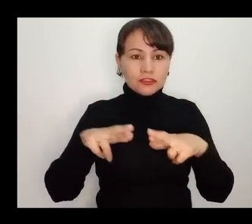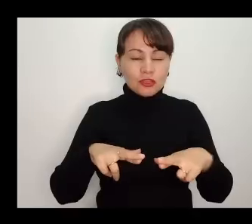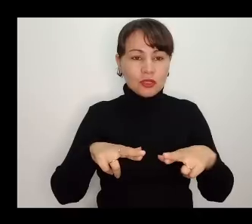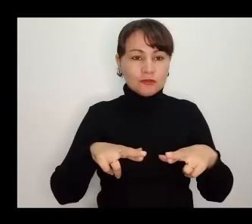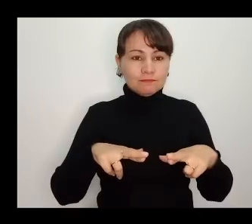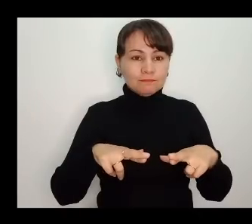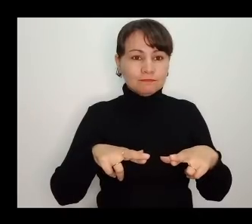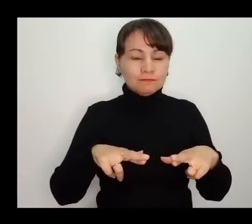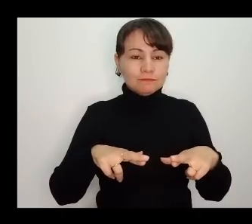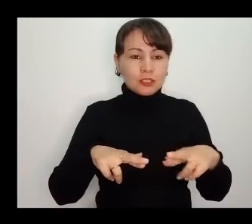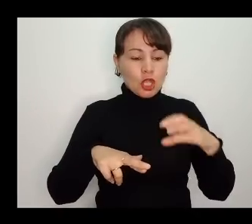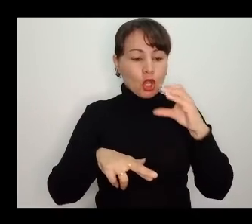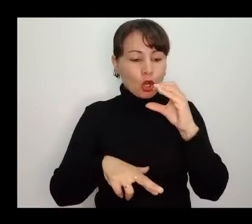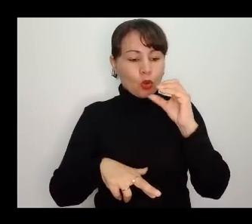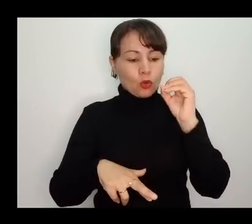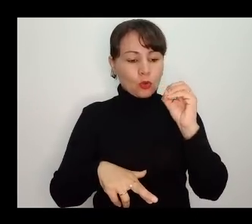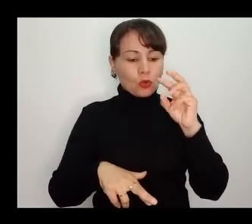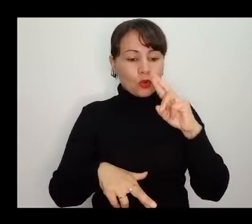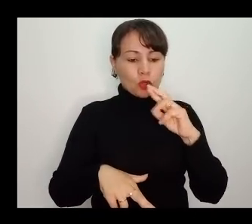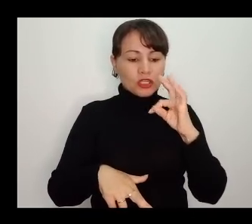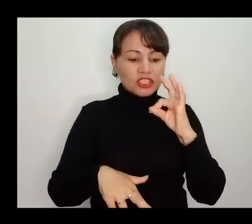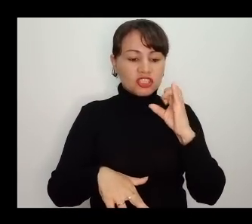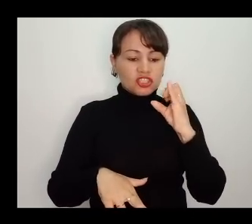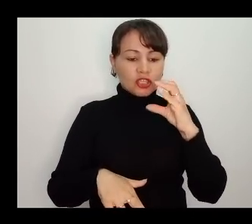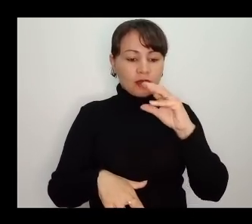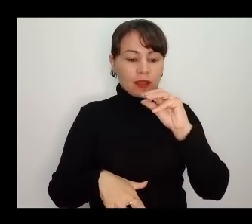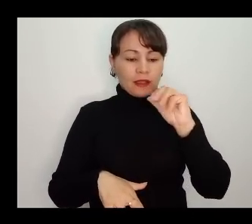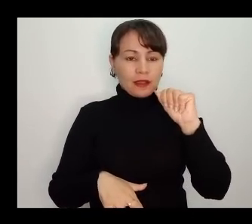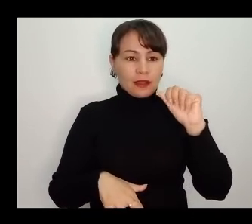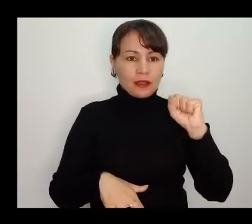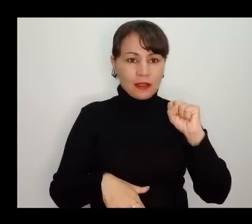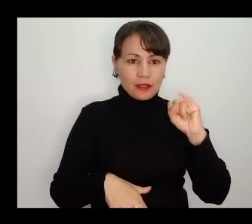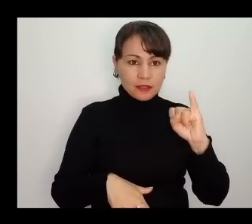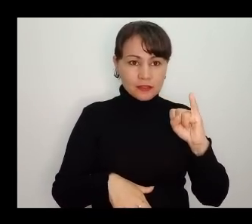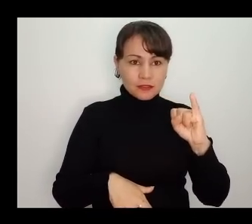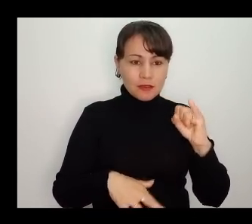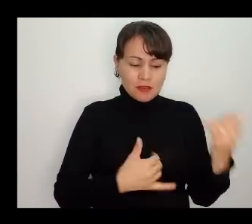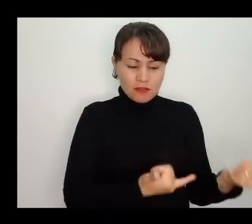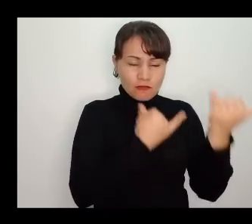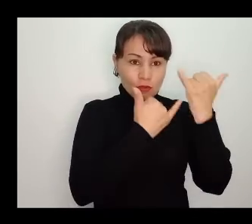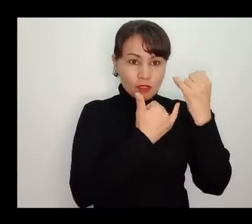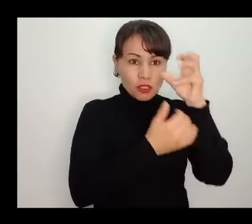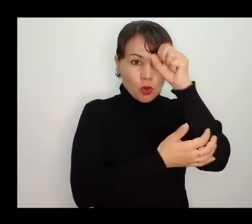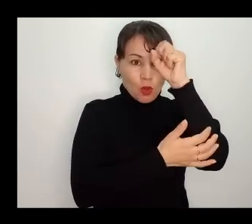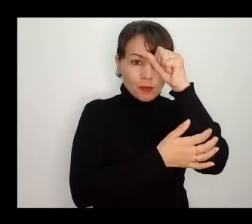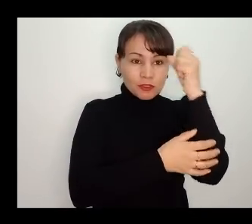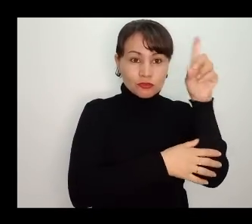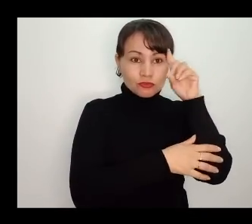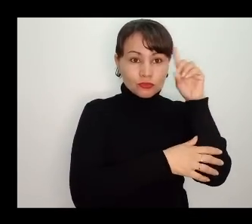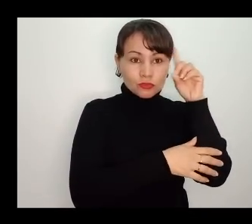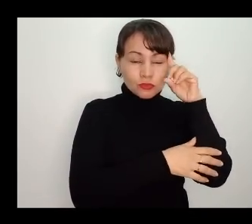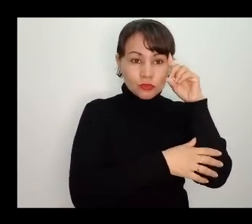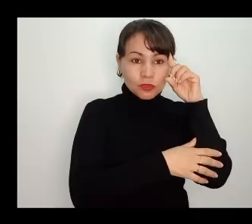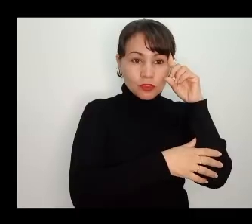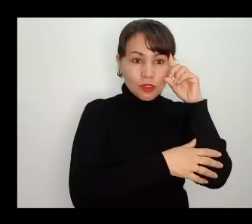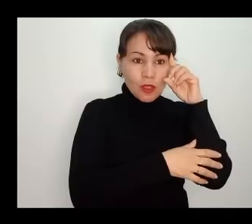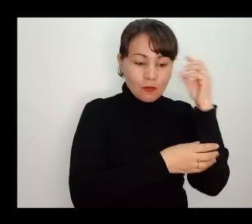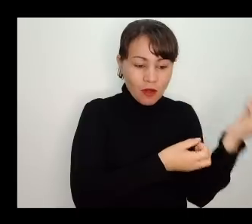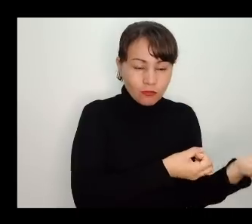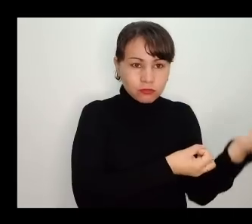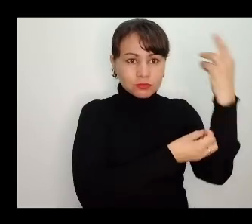regiões corticais, para essas informações que eu aprendi durante o dia serem